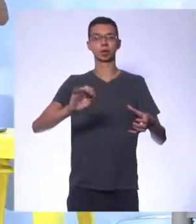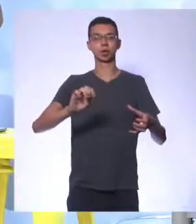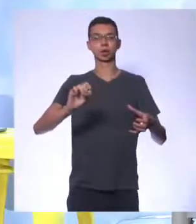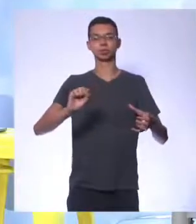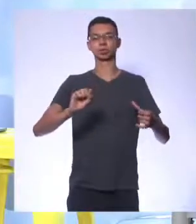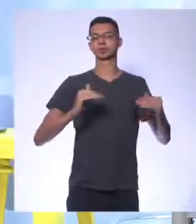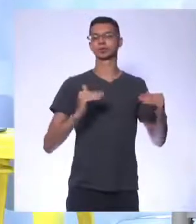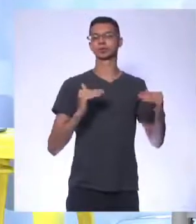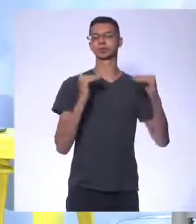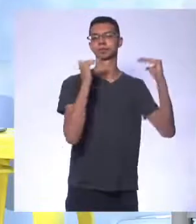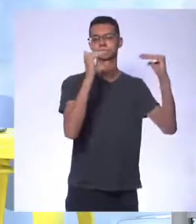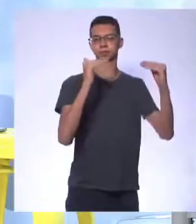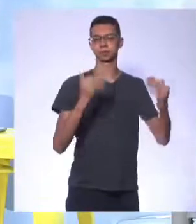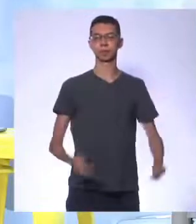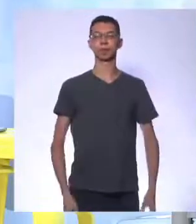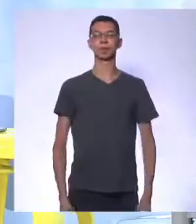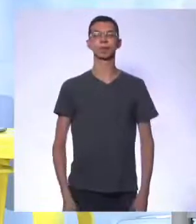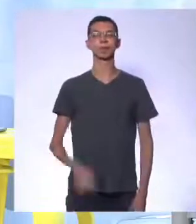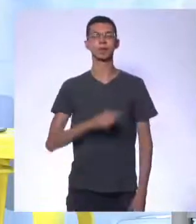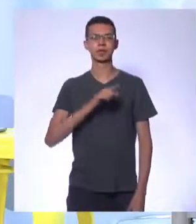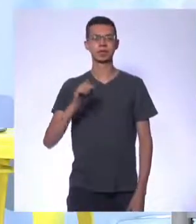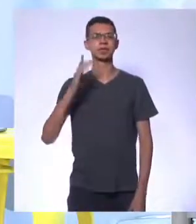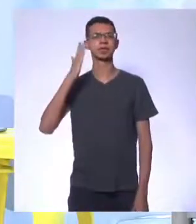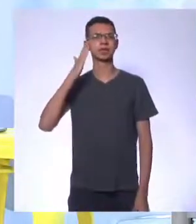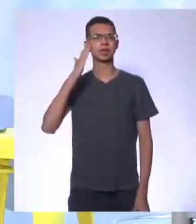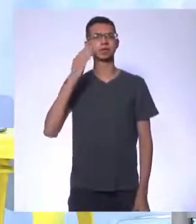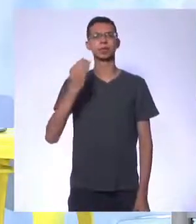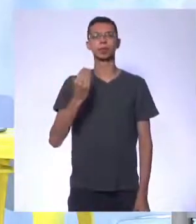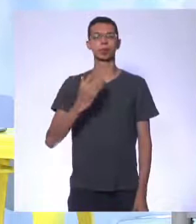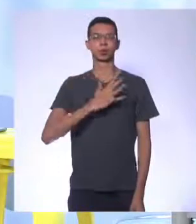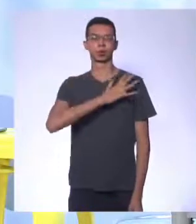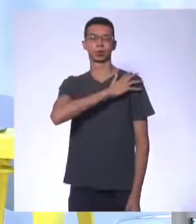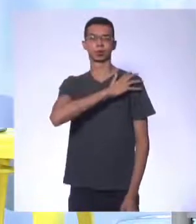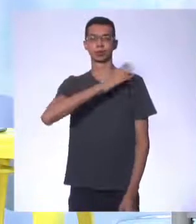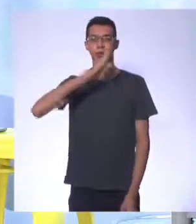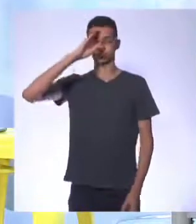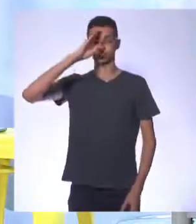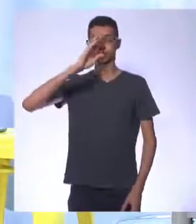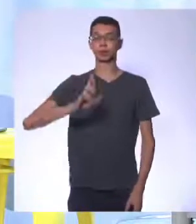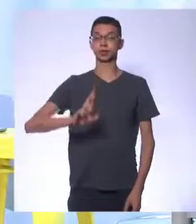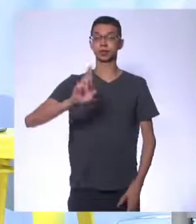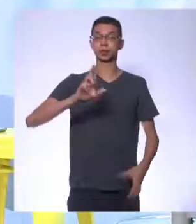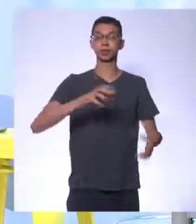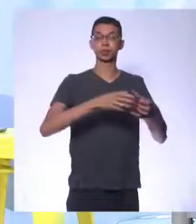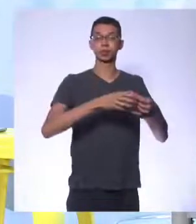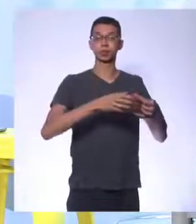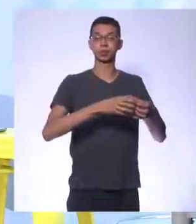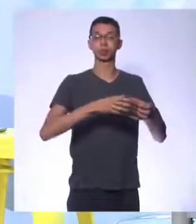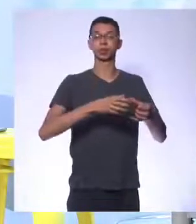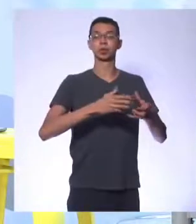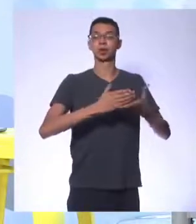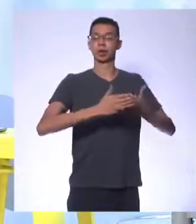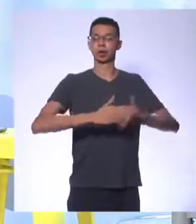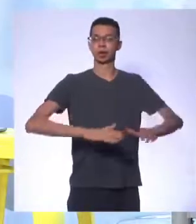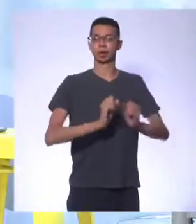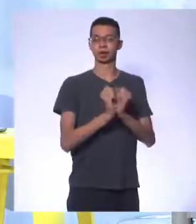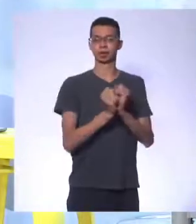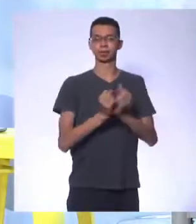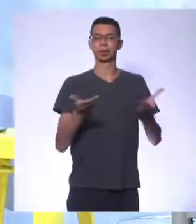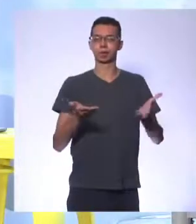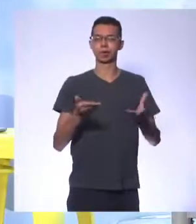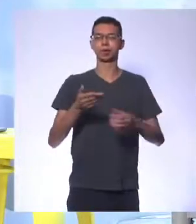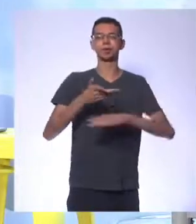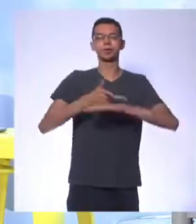essa questão dos militares representarem um grupo pró-abolição da escravatura, a gente vai assistir